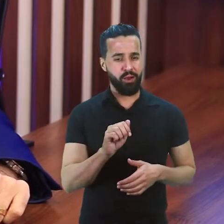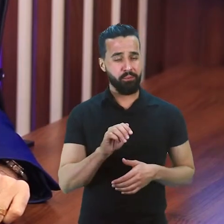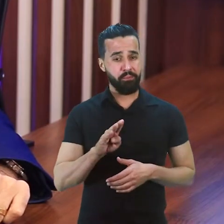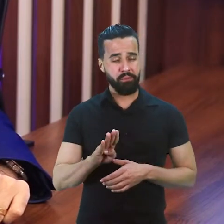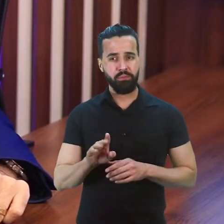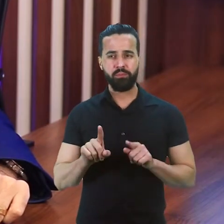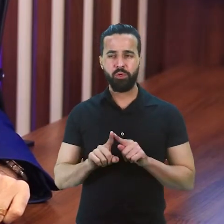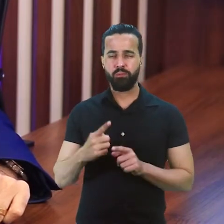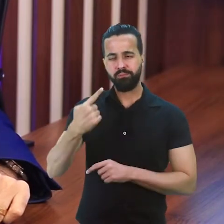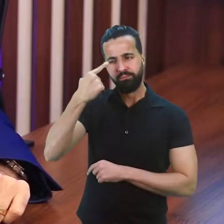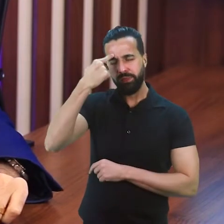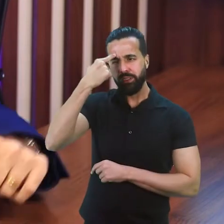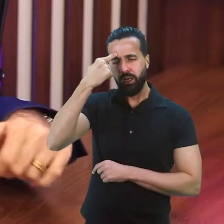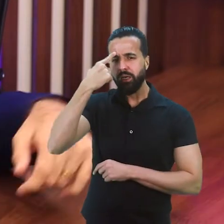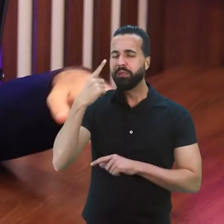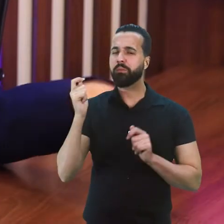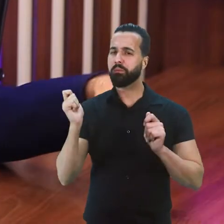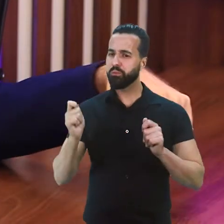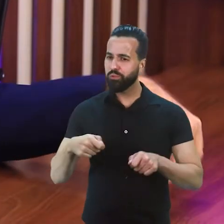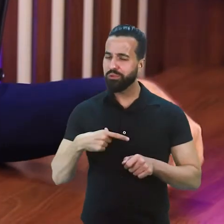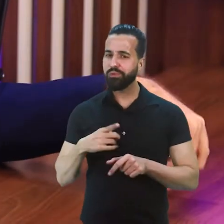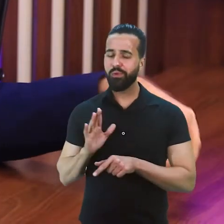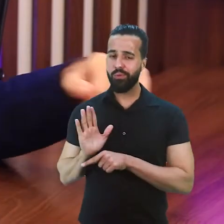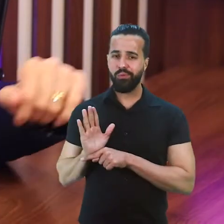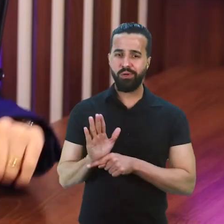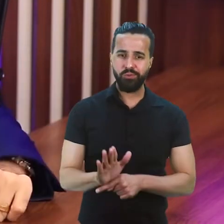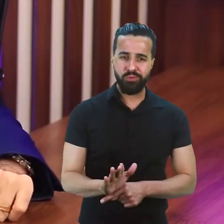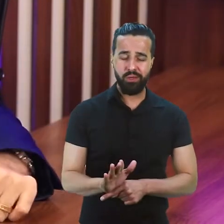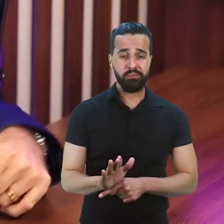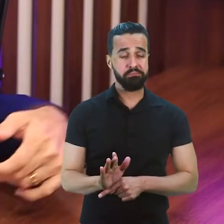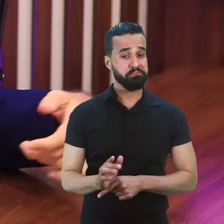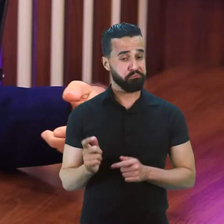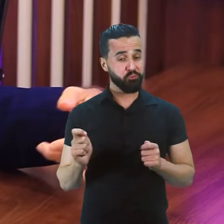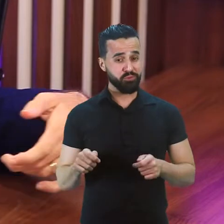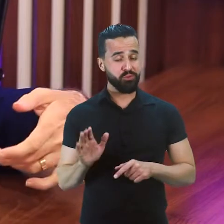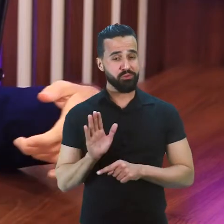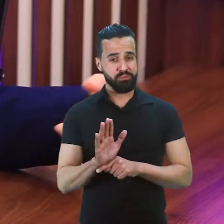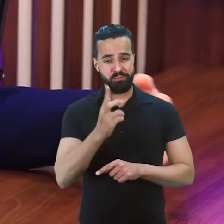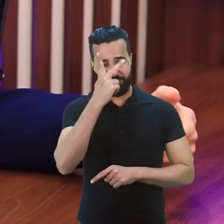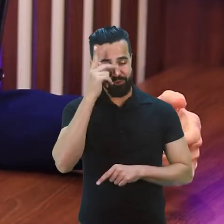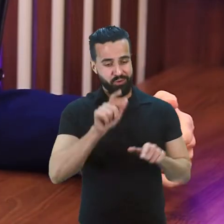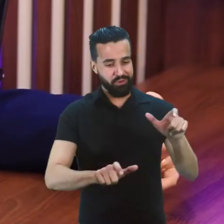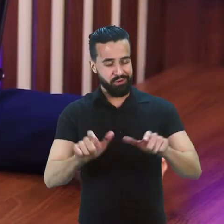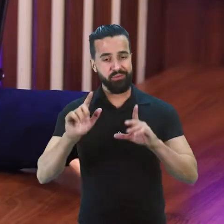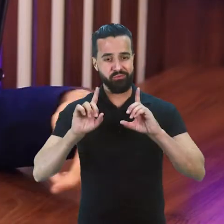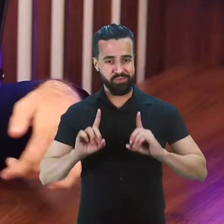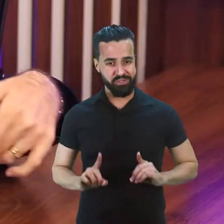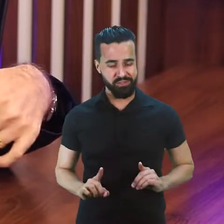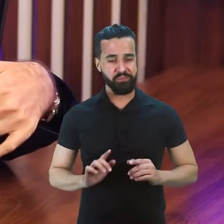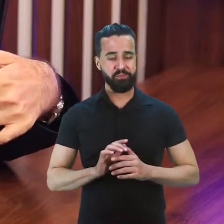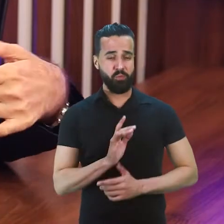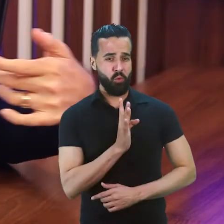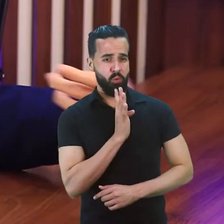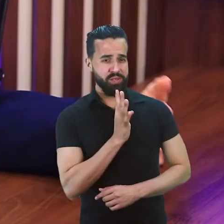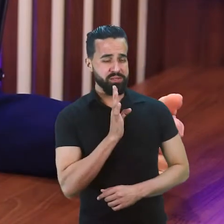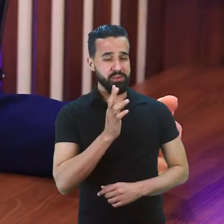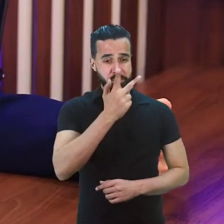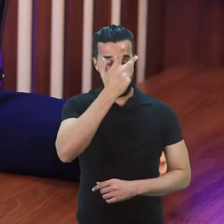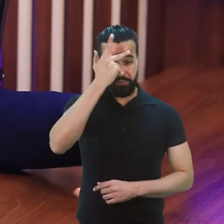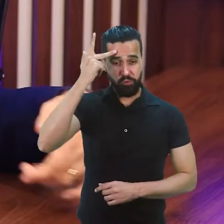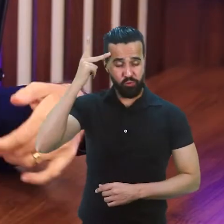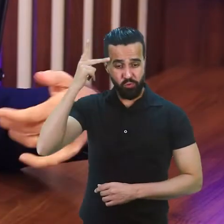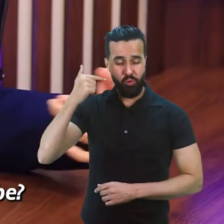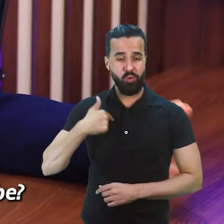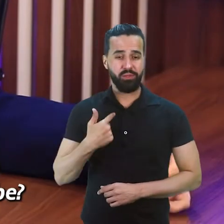tenho condição de eu colaborar, de eu fazer alguma coisa pela pessoa com deficiência. Conheci pessoas extraordinárias lá, que tinham se